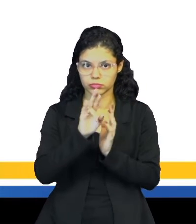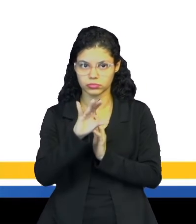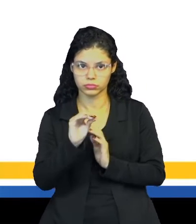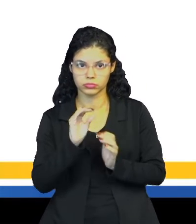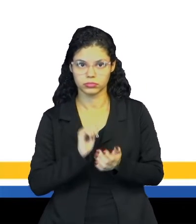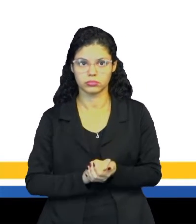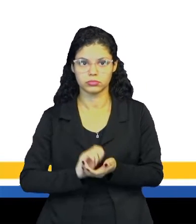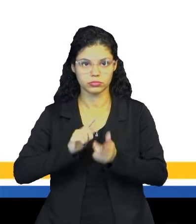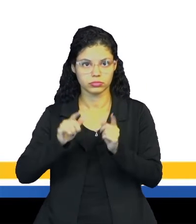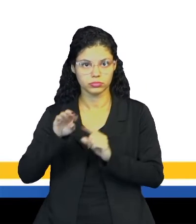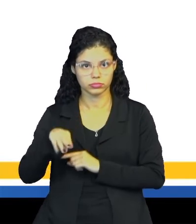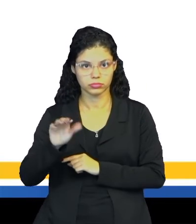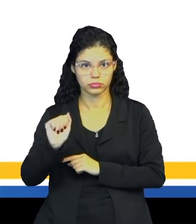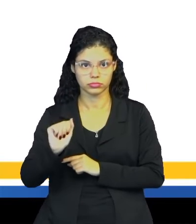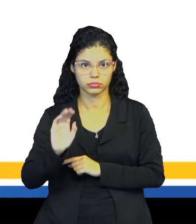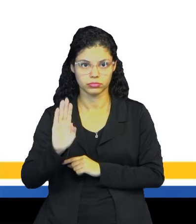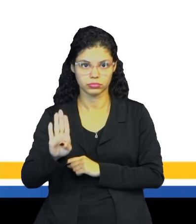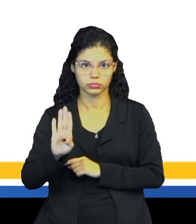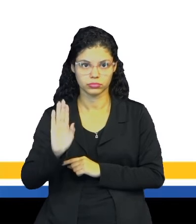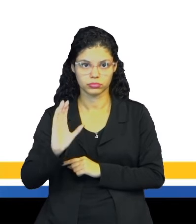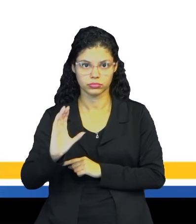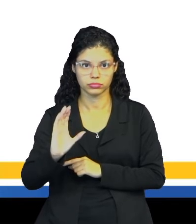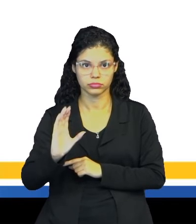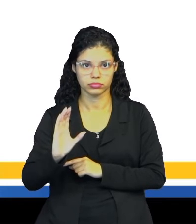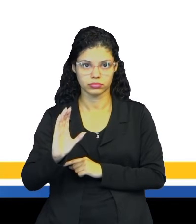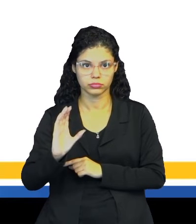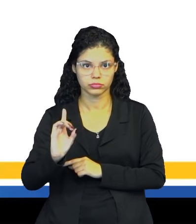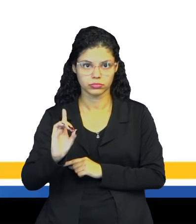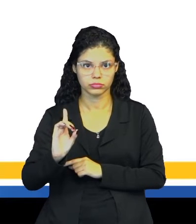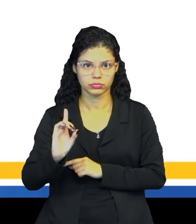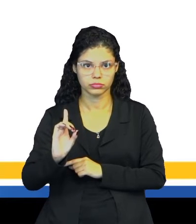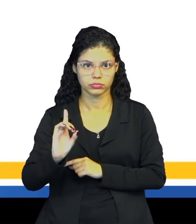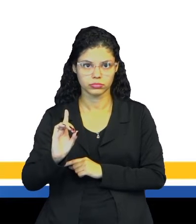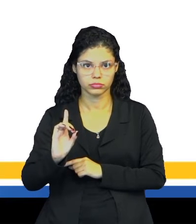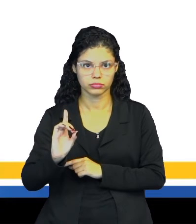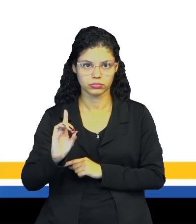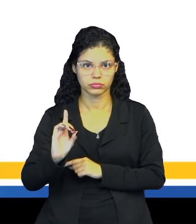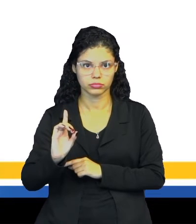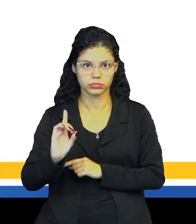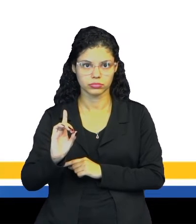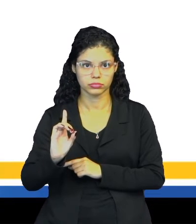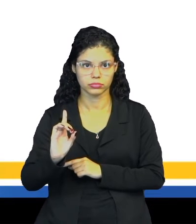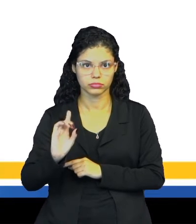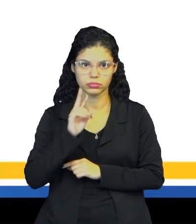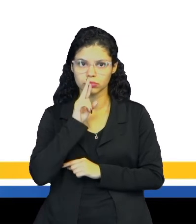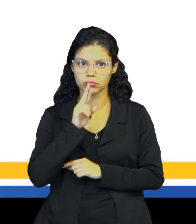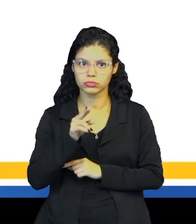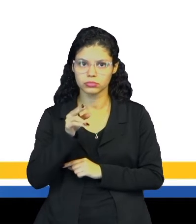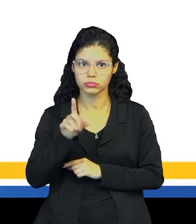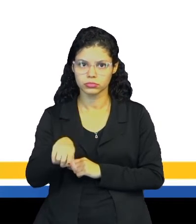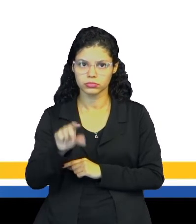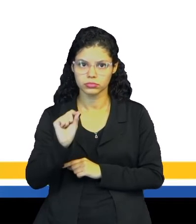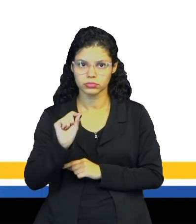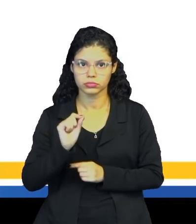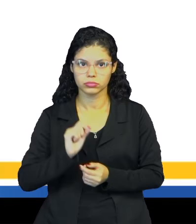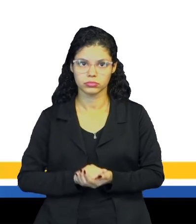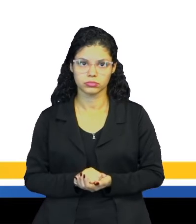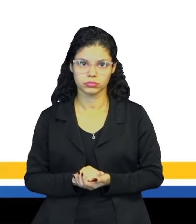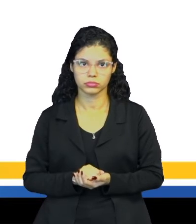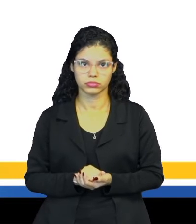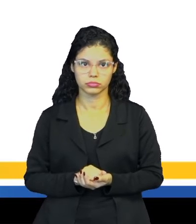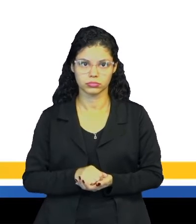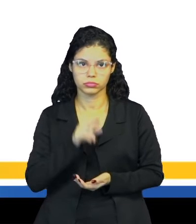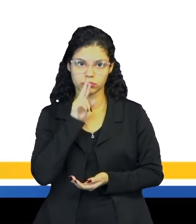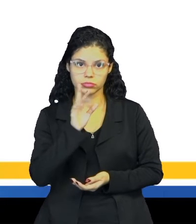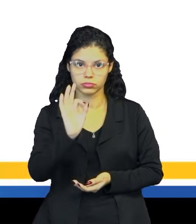reino. Letra A, Monera, Protista, Fungi ou Animalia. Qual resposta você daria?